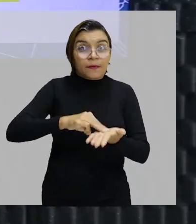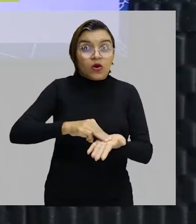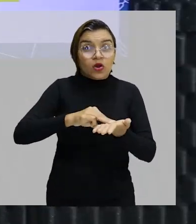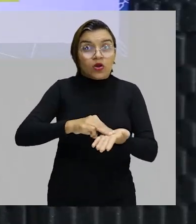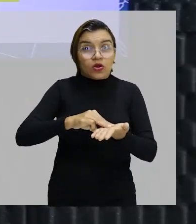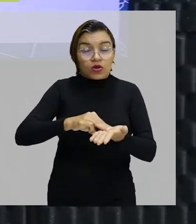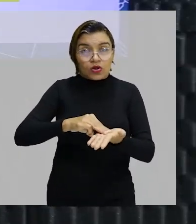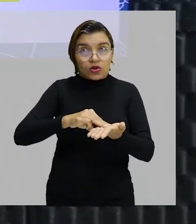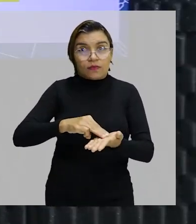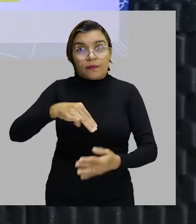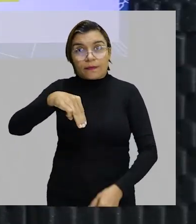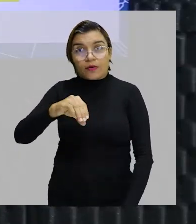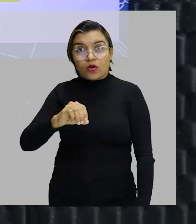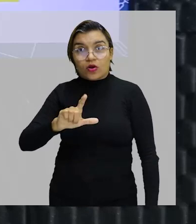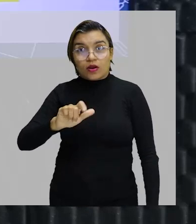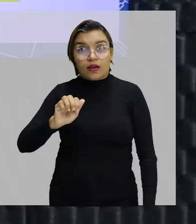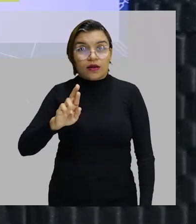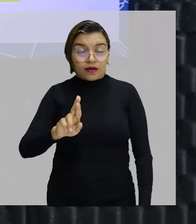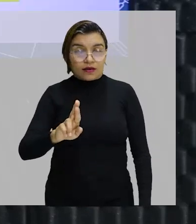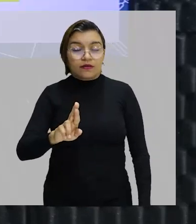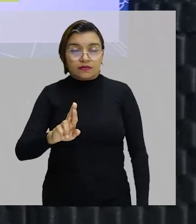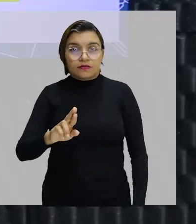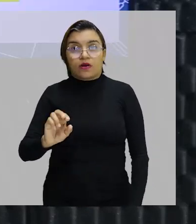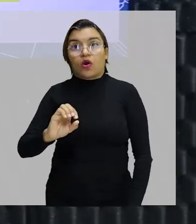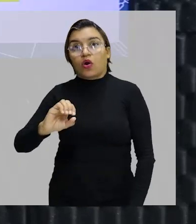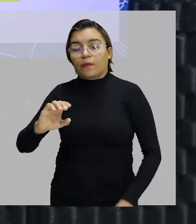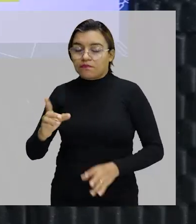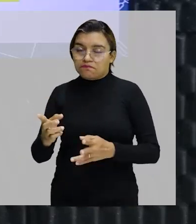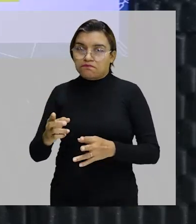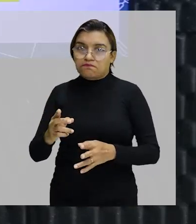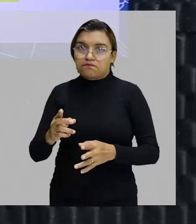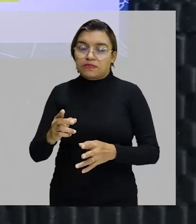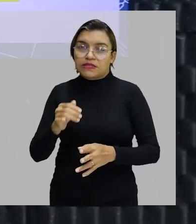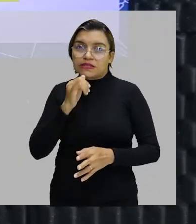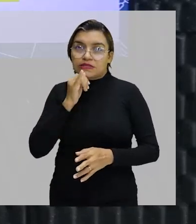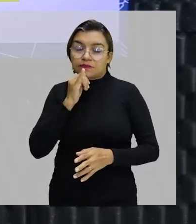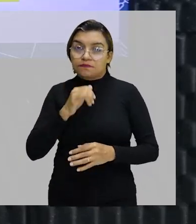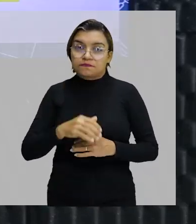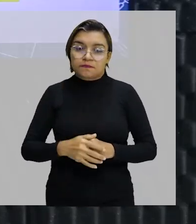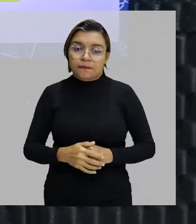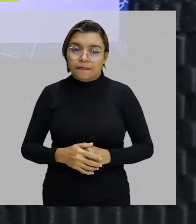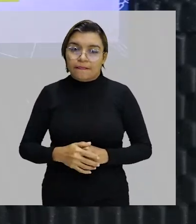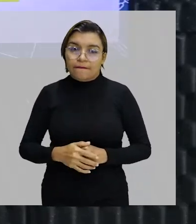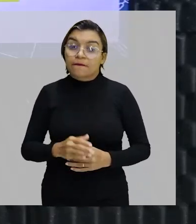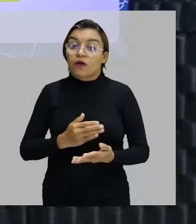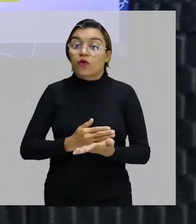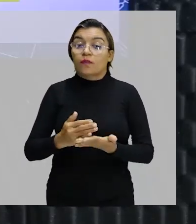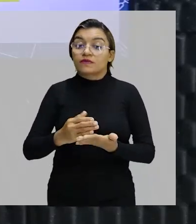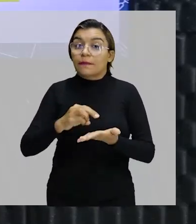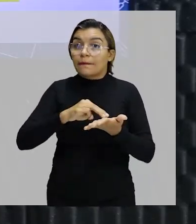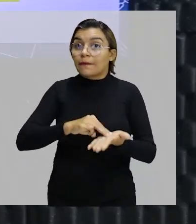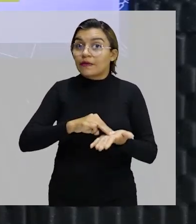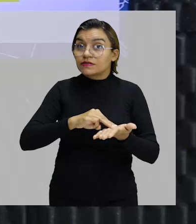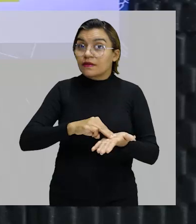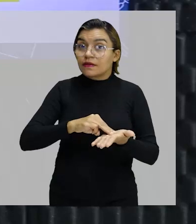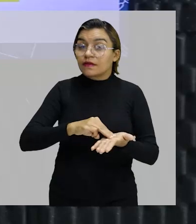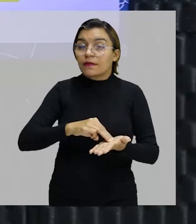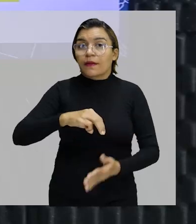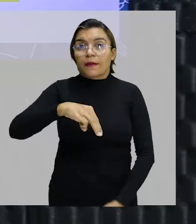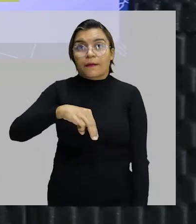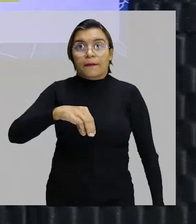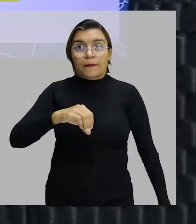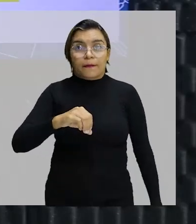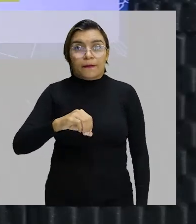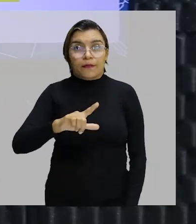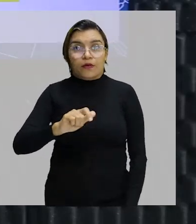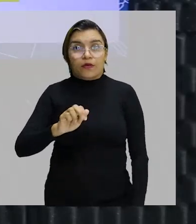molar para o oxigênio e para o... Na verdade, nós vamos iniciar com a massa molar do oxigênio,